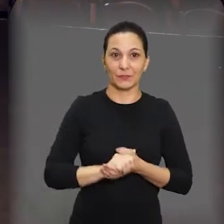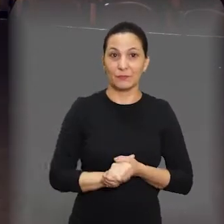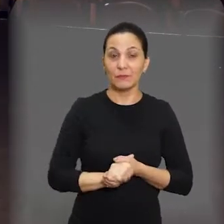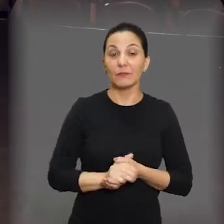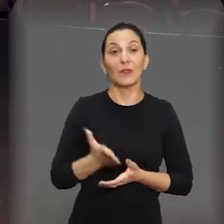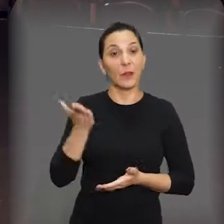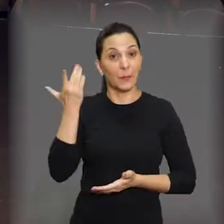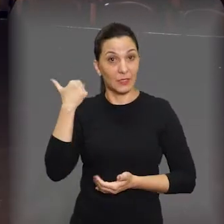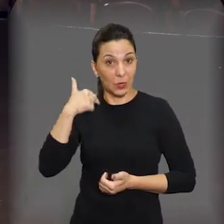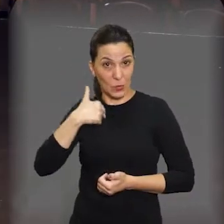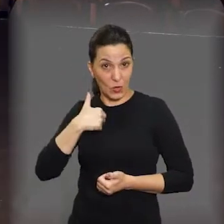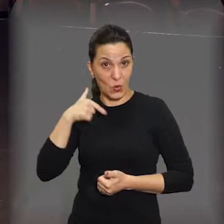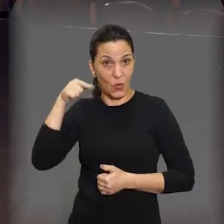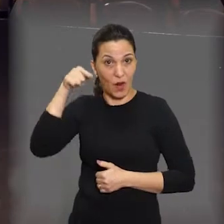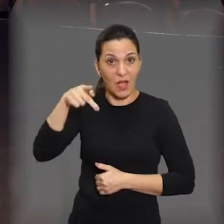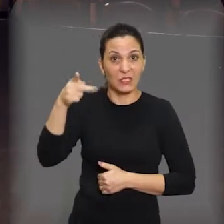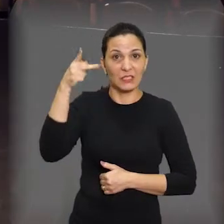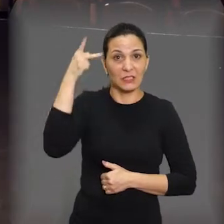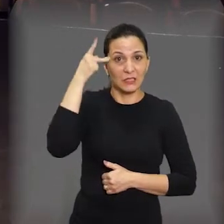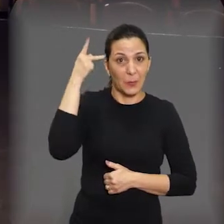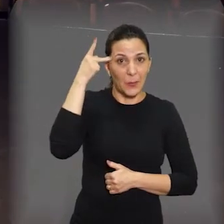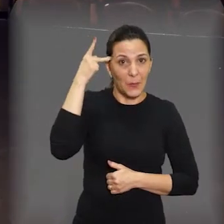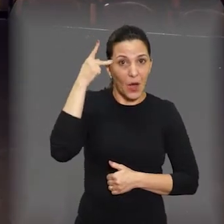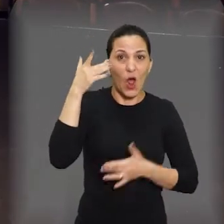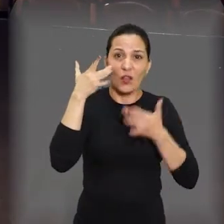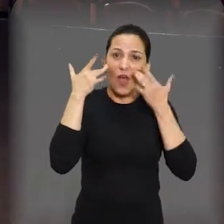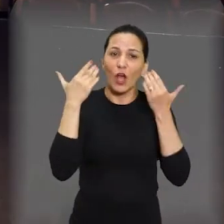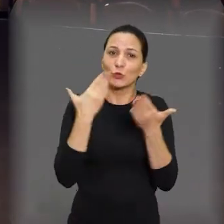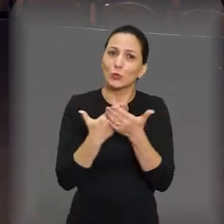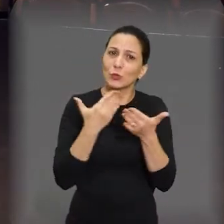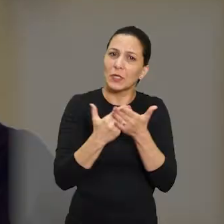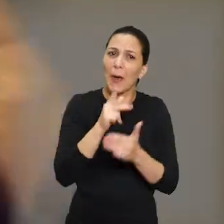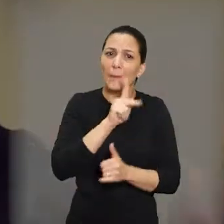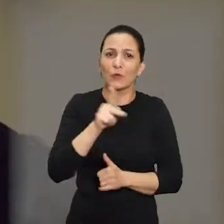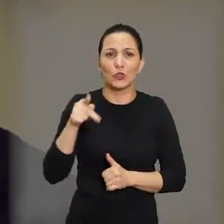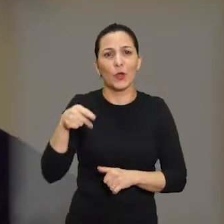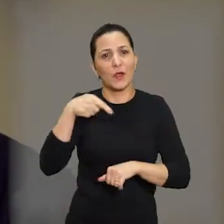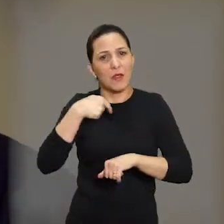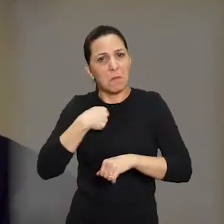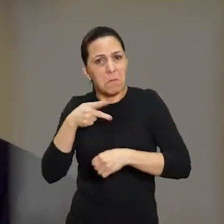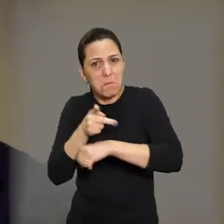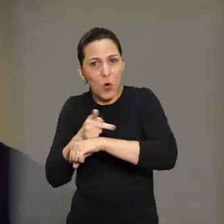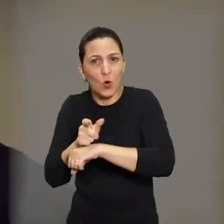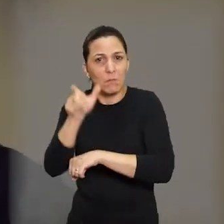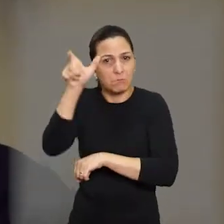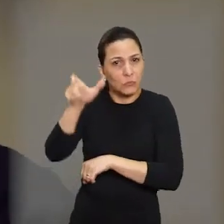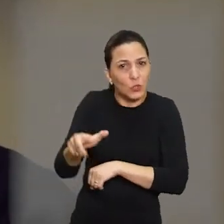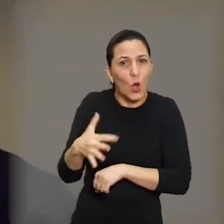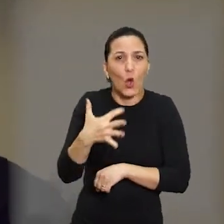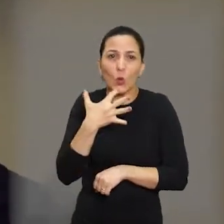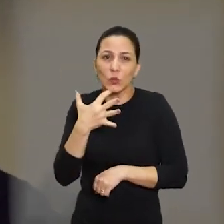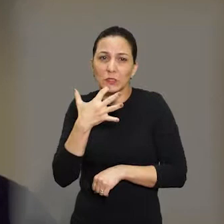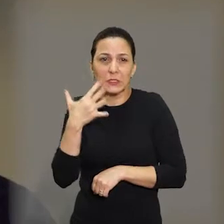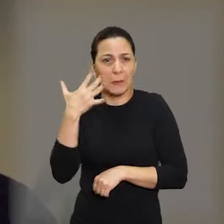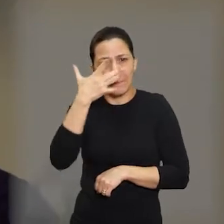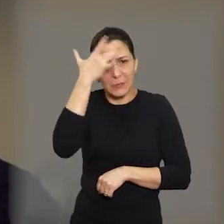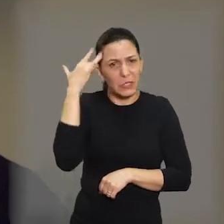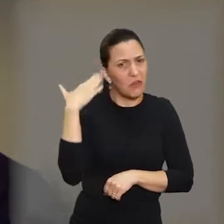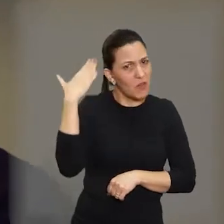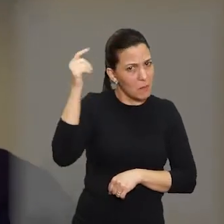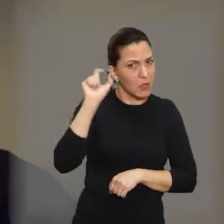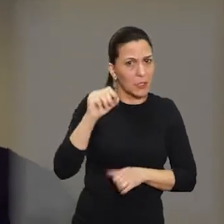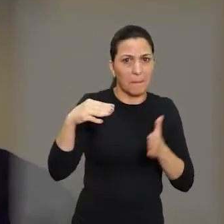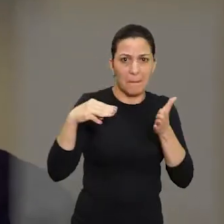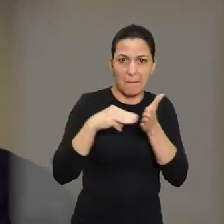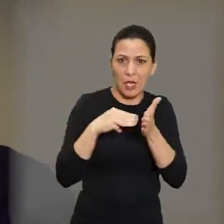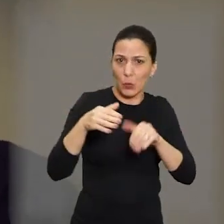sketch, e o cara vestia um personagem e ia lá. E eu comecei a apaixonar por aquilo. Quando eu fui estudar teatro em São Paulo, que eu fui fazer uma escola técnica